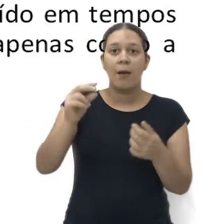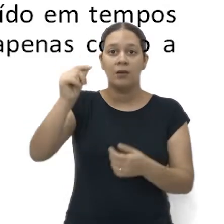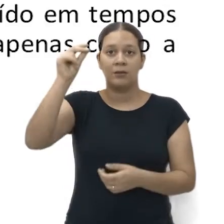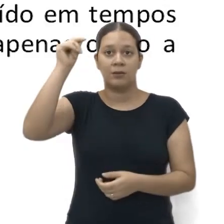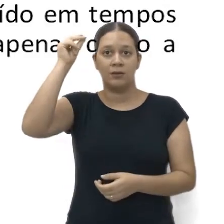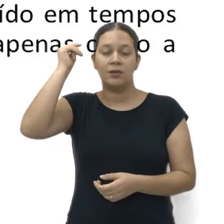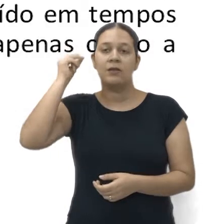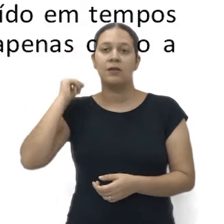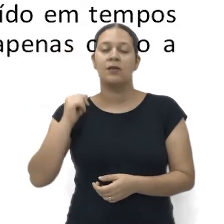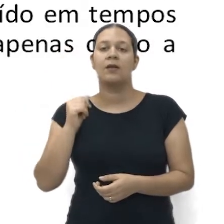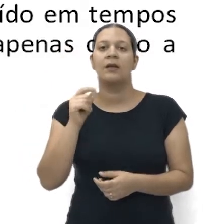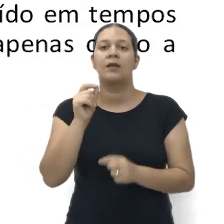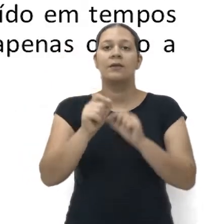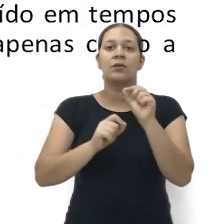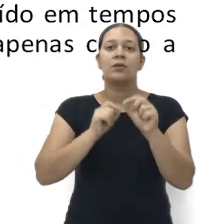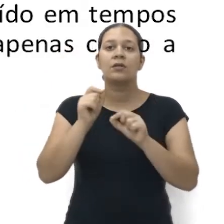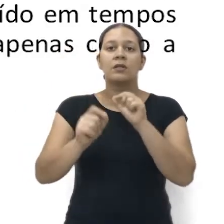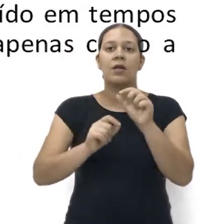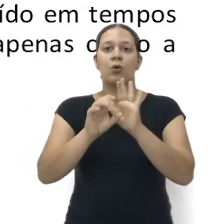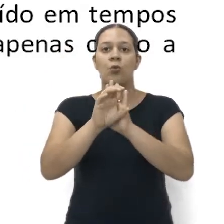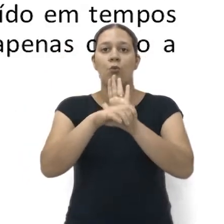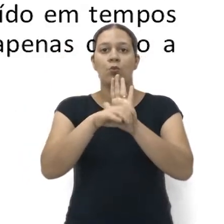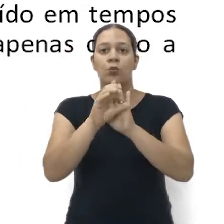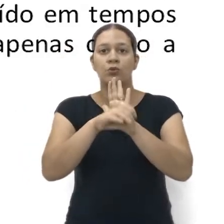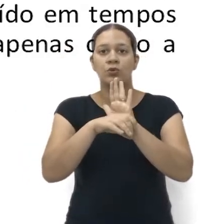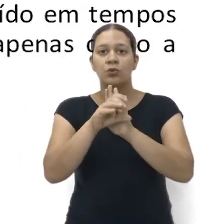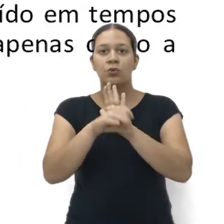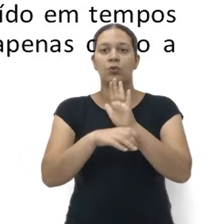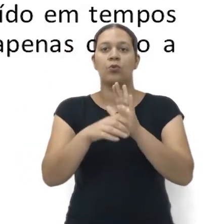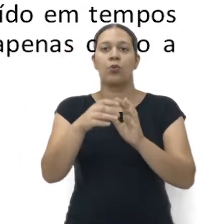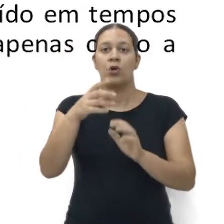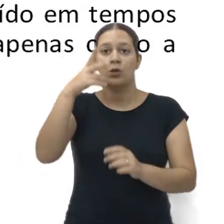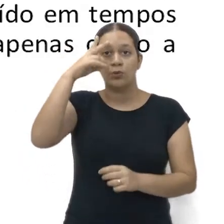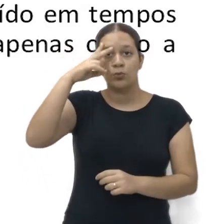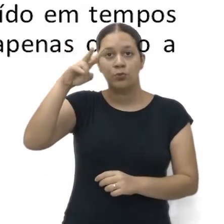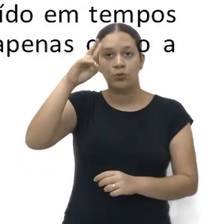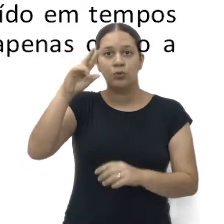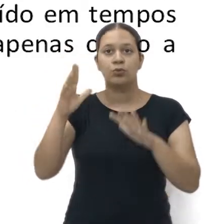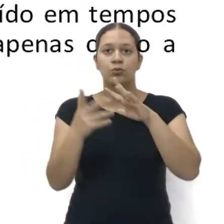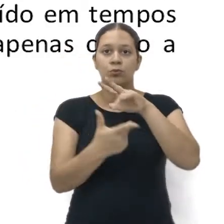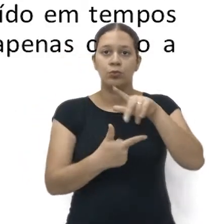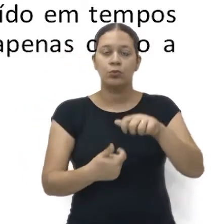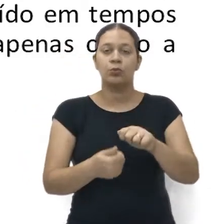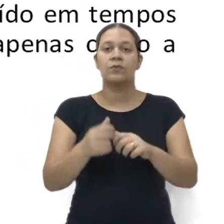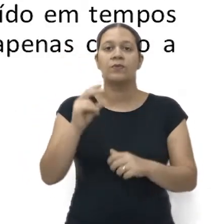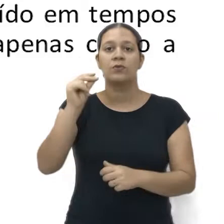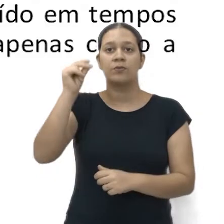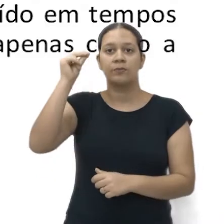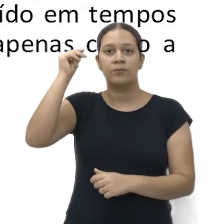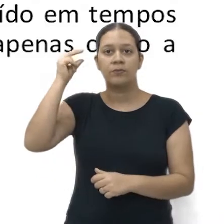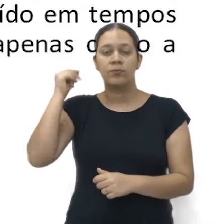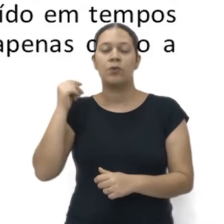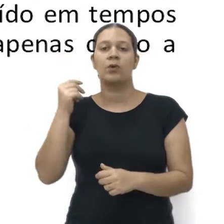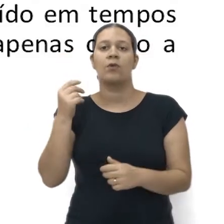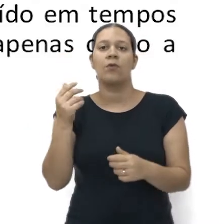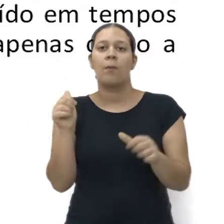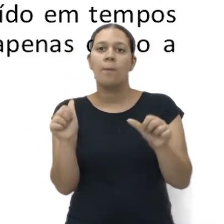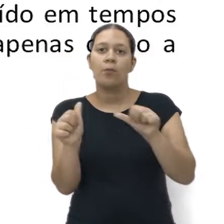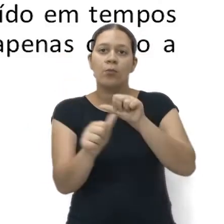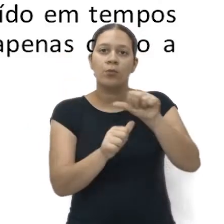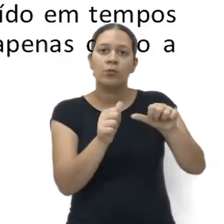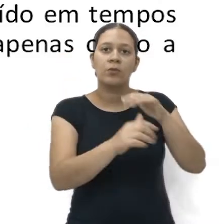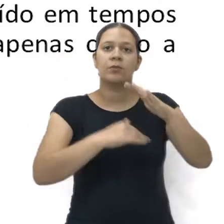antiga, que tem um conceito histórico no mundo antigo e que foi se aperfeiçoando,